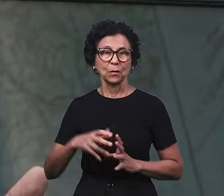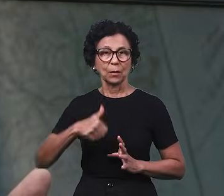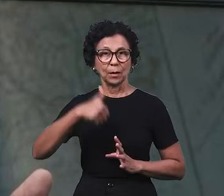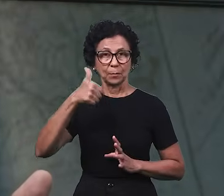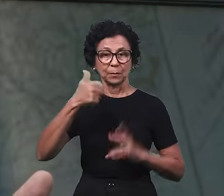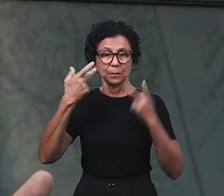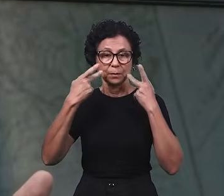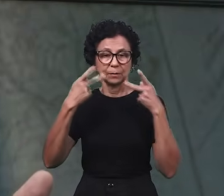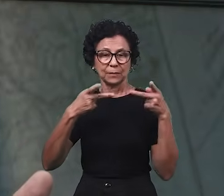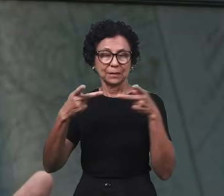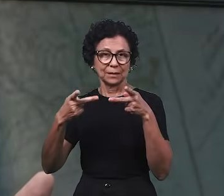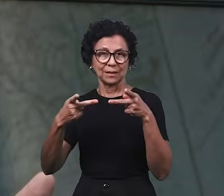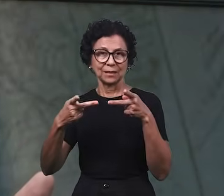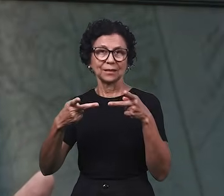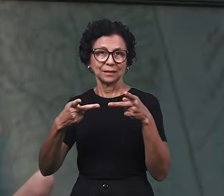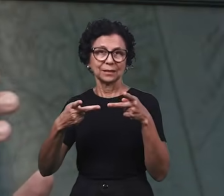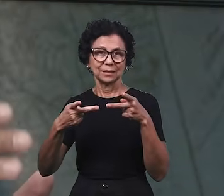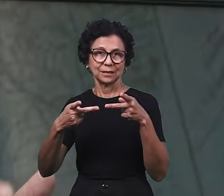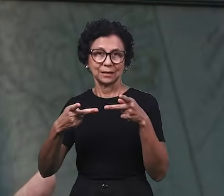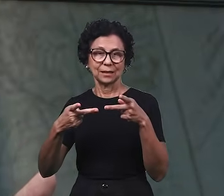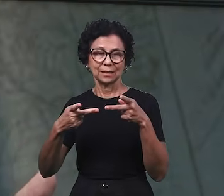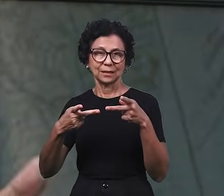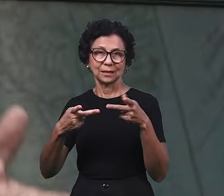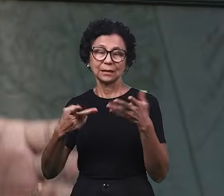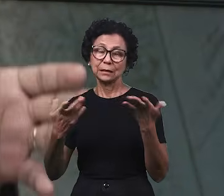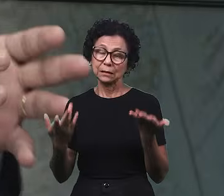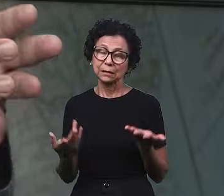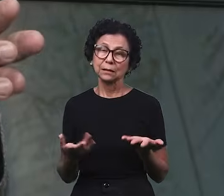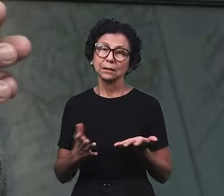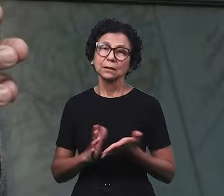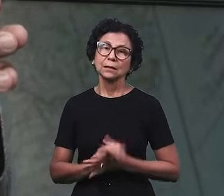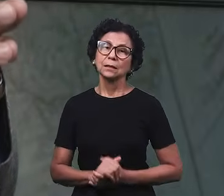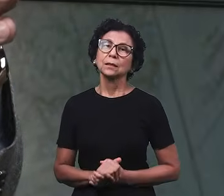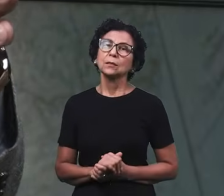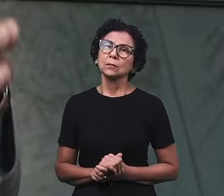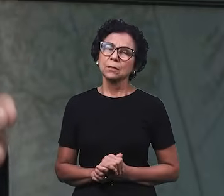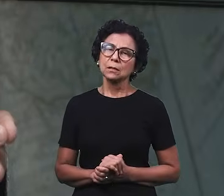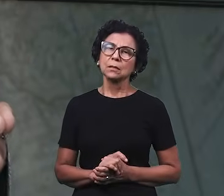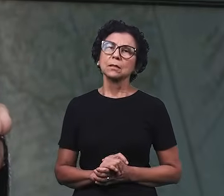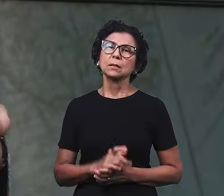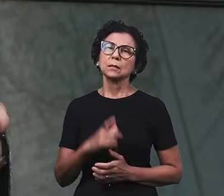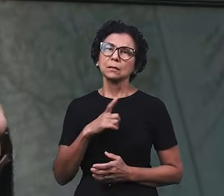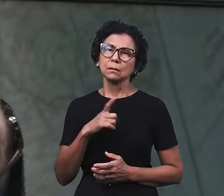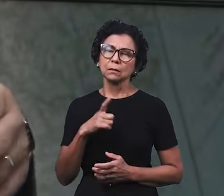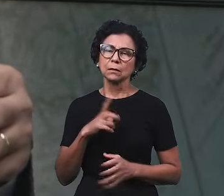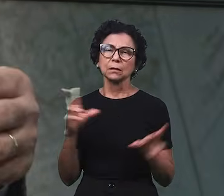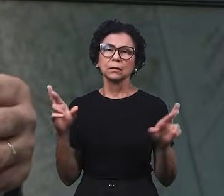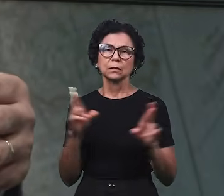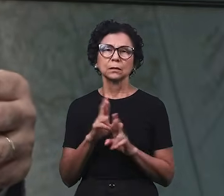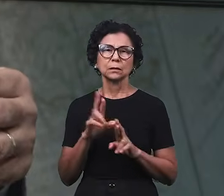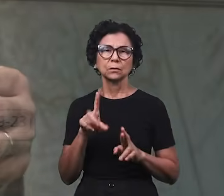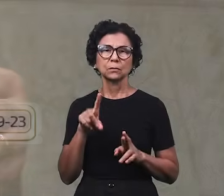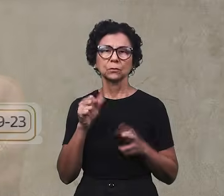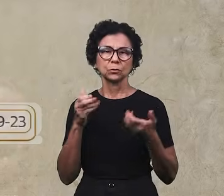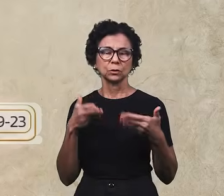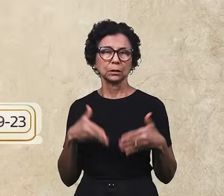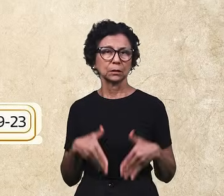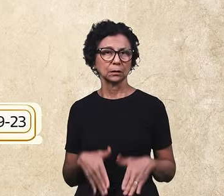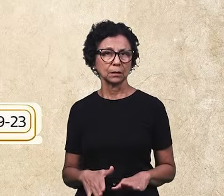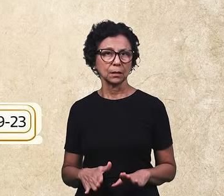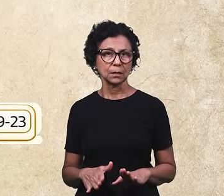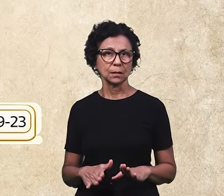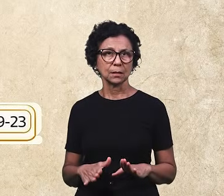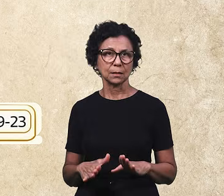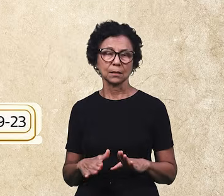primeira visita, não é? Que está muito relacionada ao nascimento. Aliás,